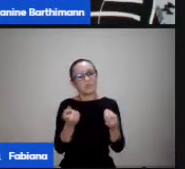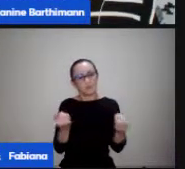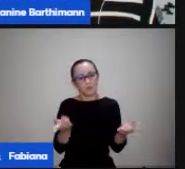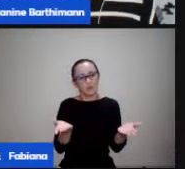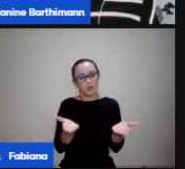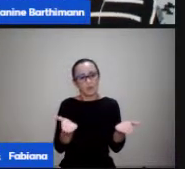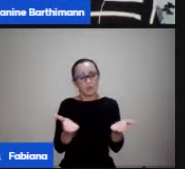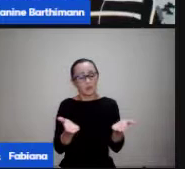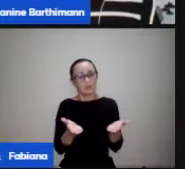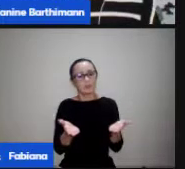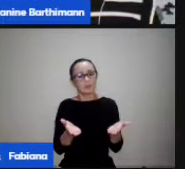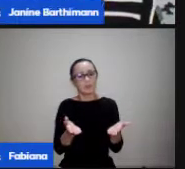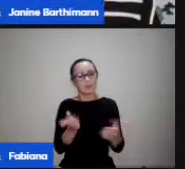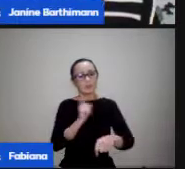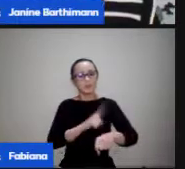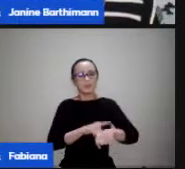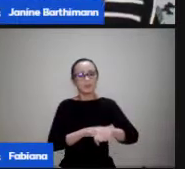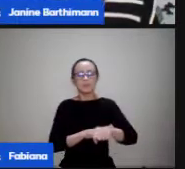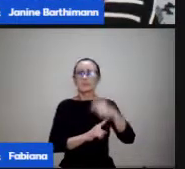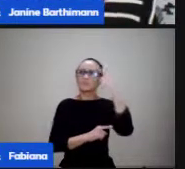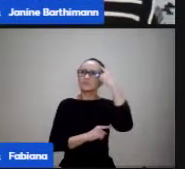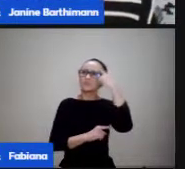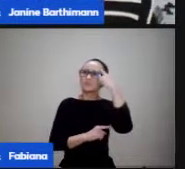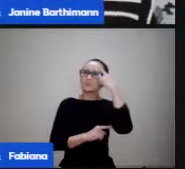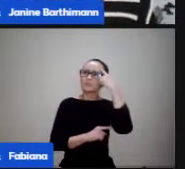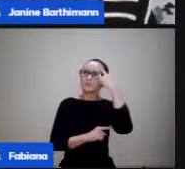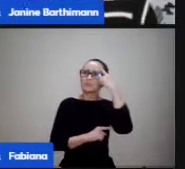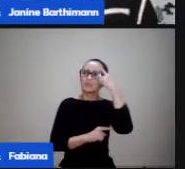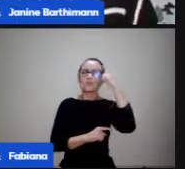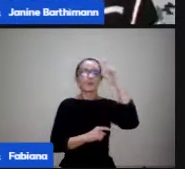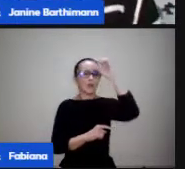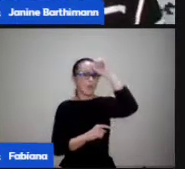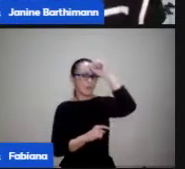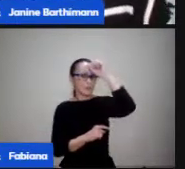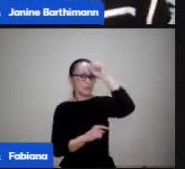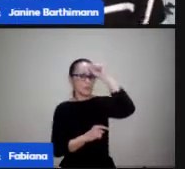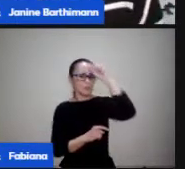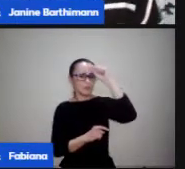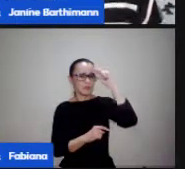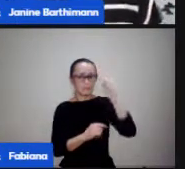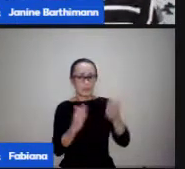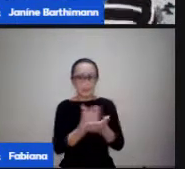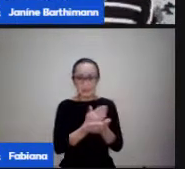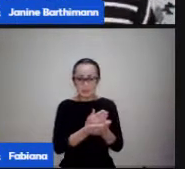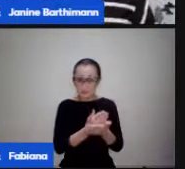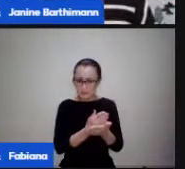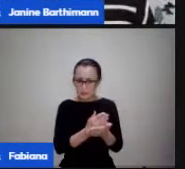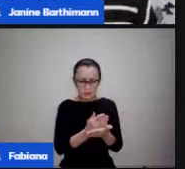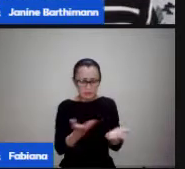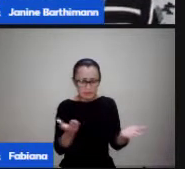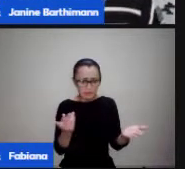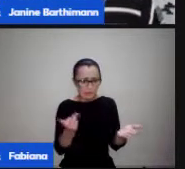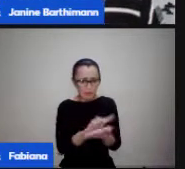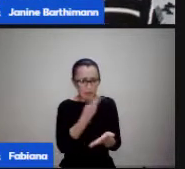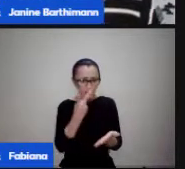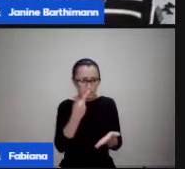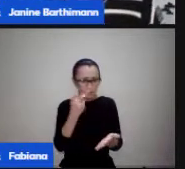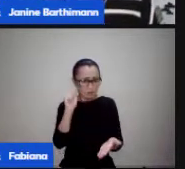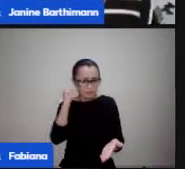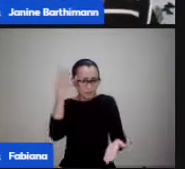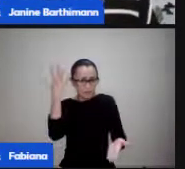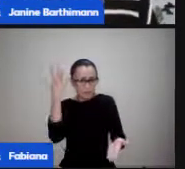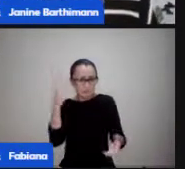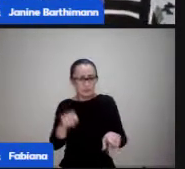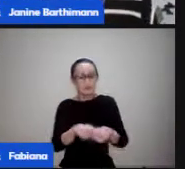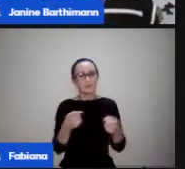e que todos estamos pensando, erramos, né? E estamos buscando solução, porque é um momento que nós não